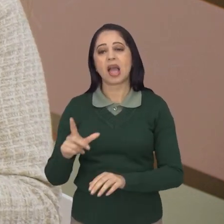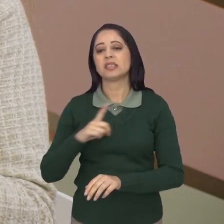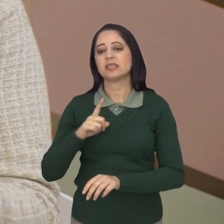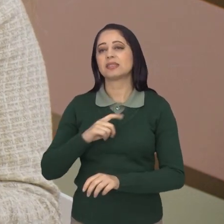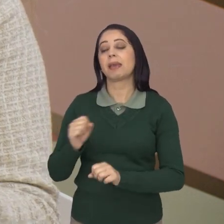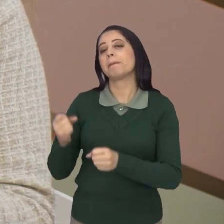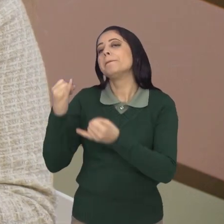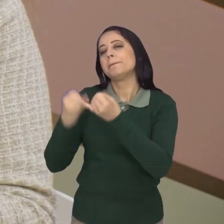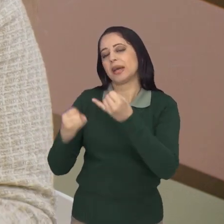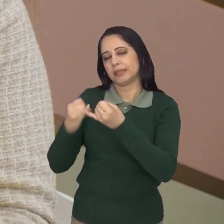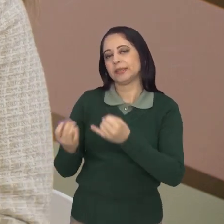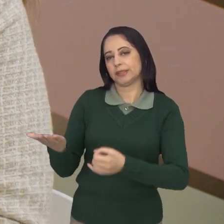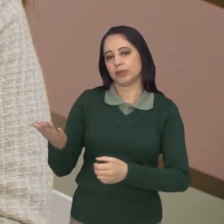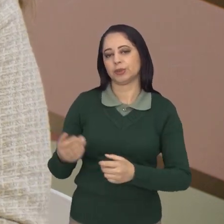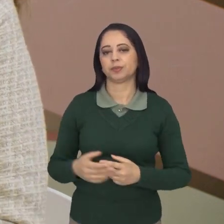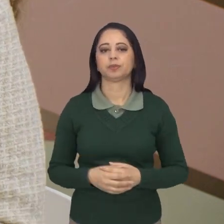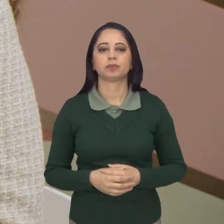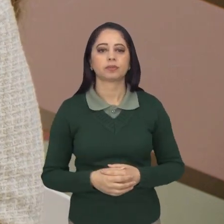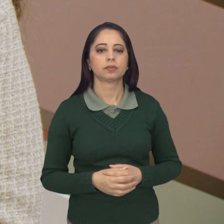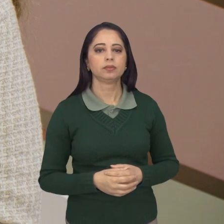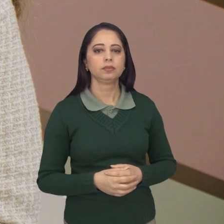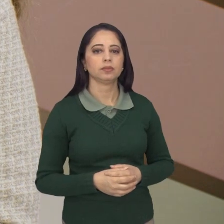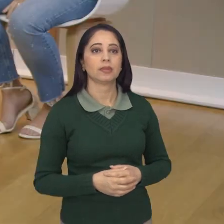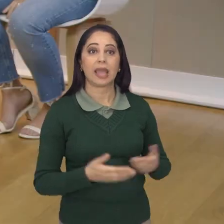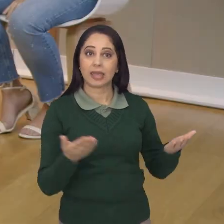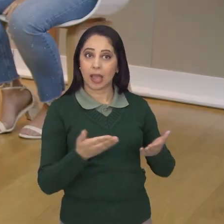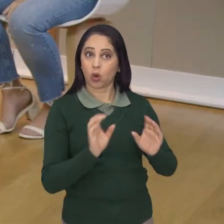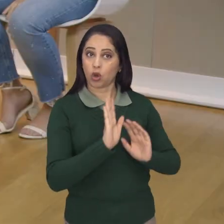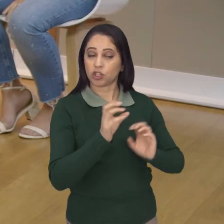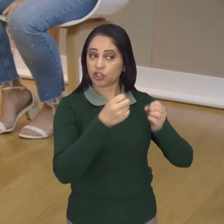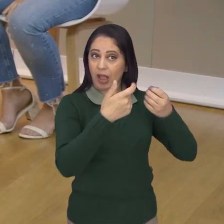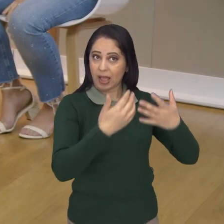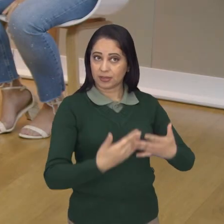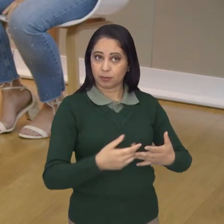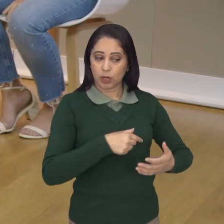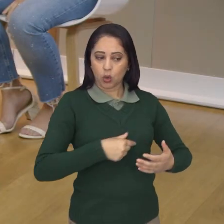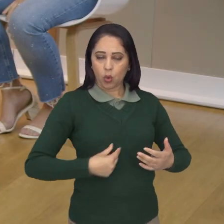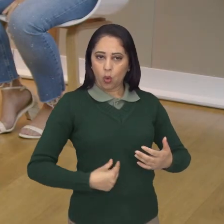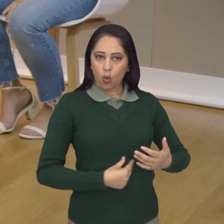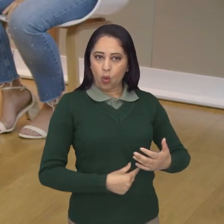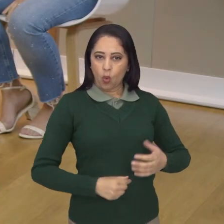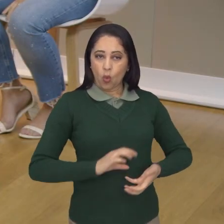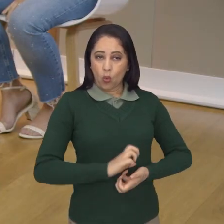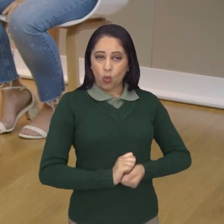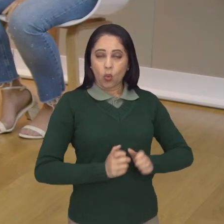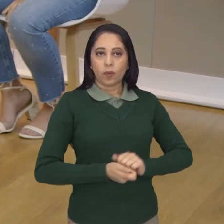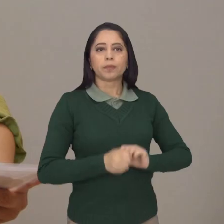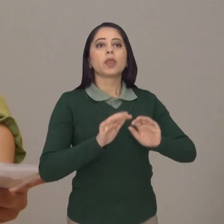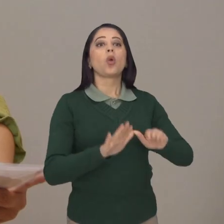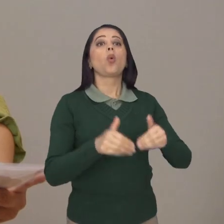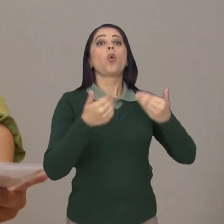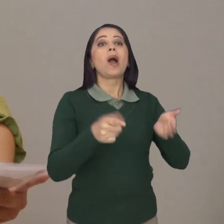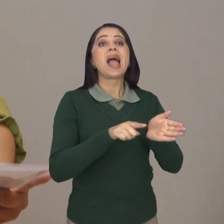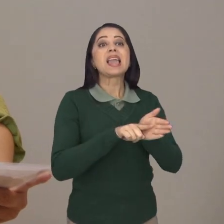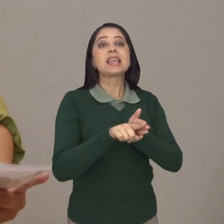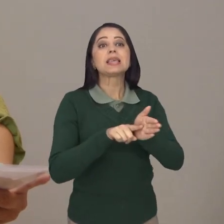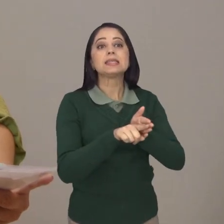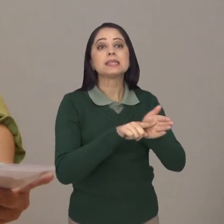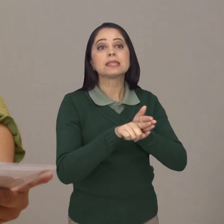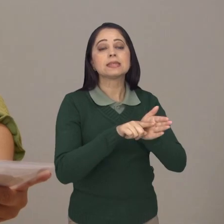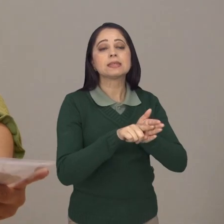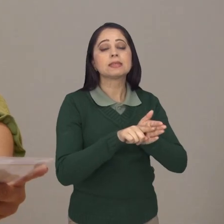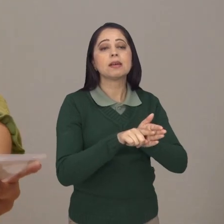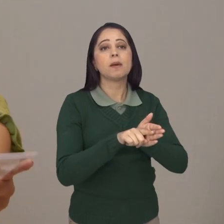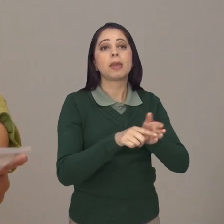tem um quadro clínico parecido. Tá certo, doutora. E já que a senhora falou dessa alteração de mucosa intestinal, quais são os exames que servem